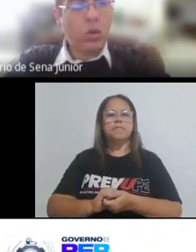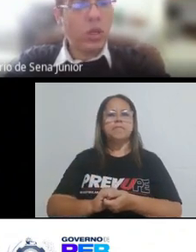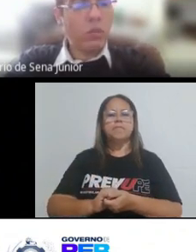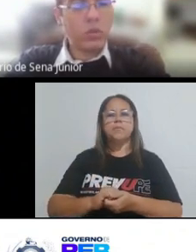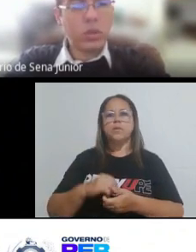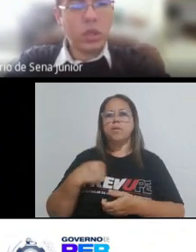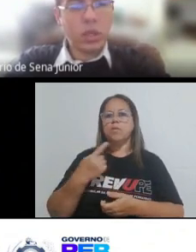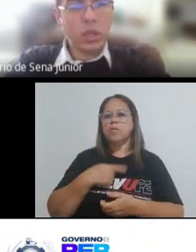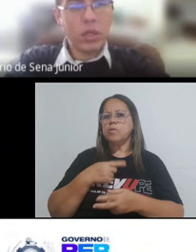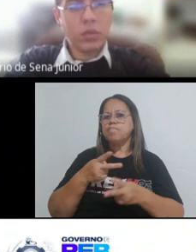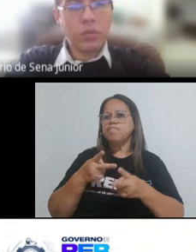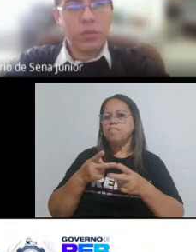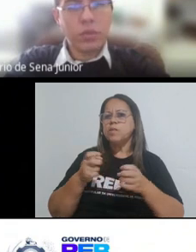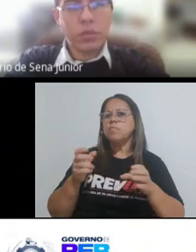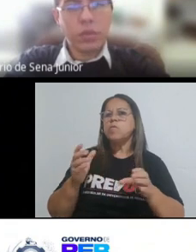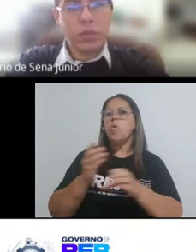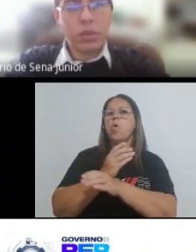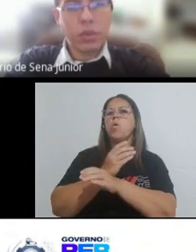concluiremos o seguinte,